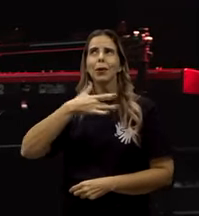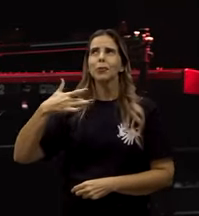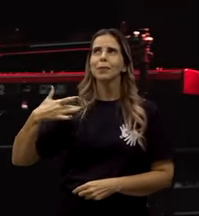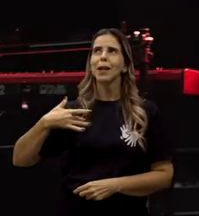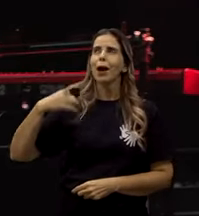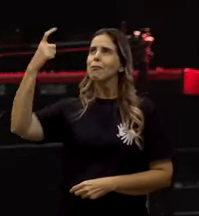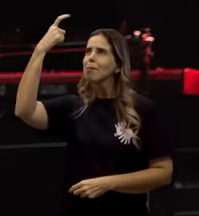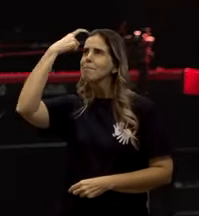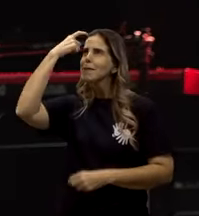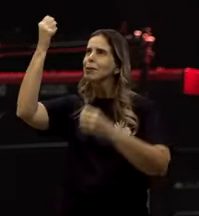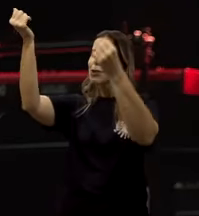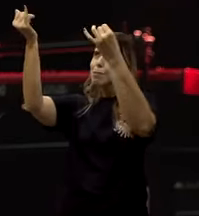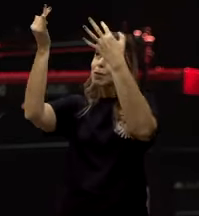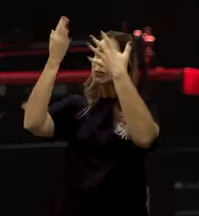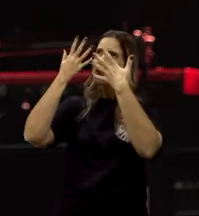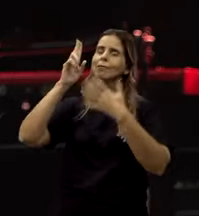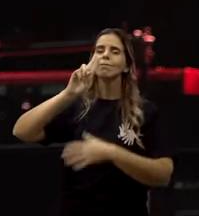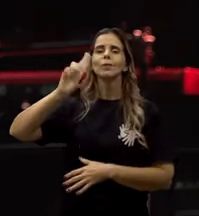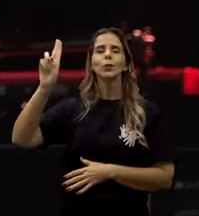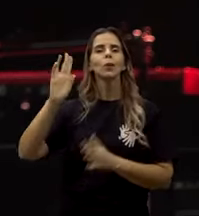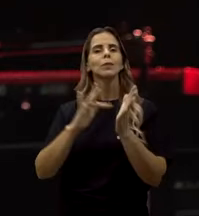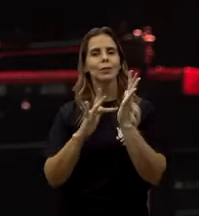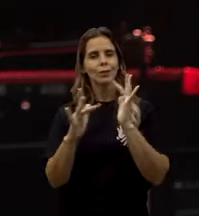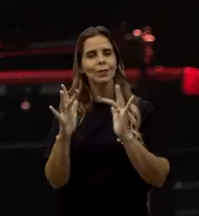abençoada em nome de Jesus